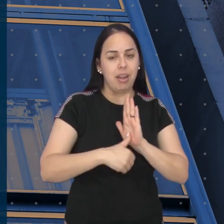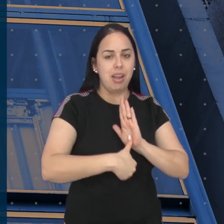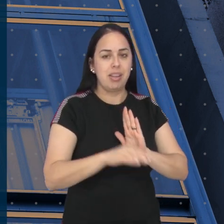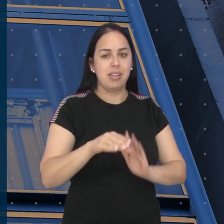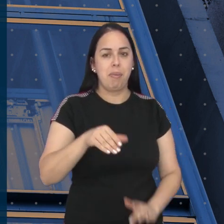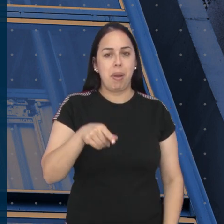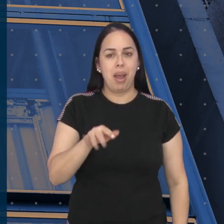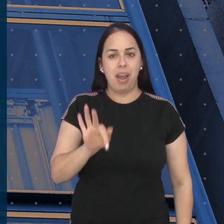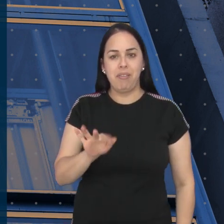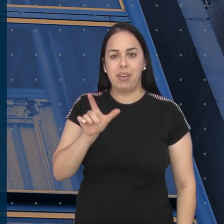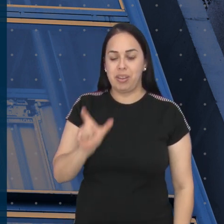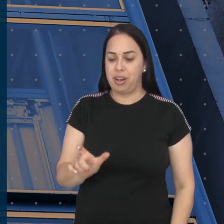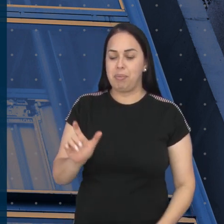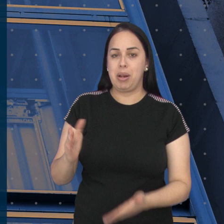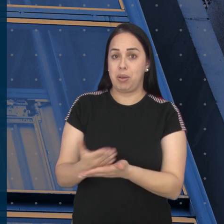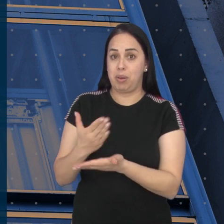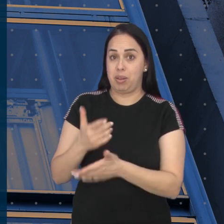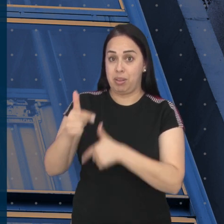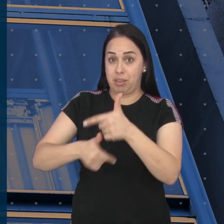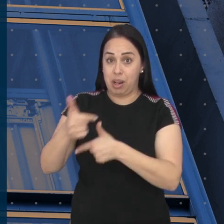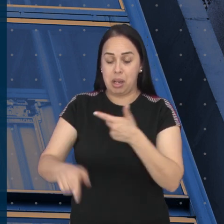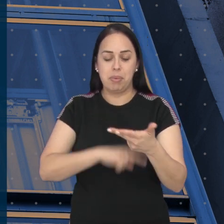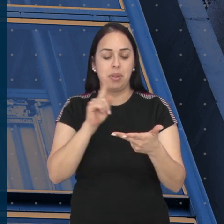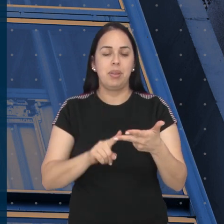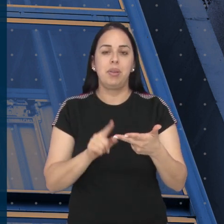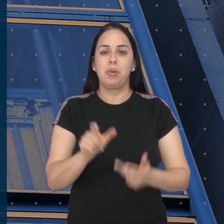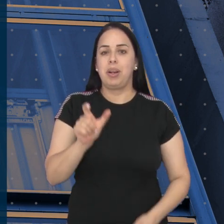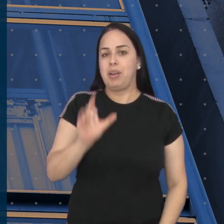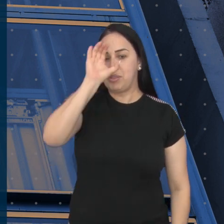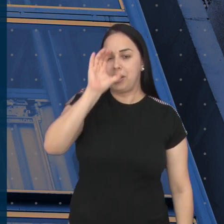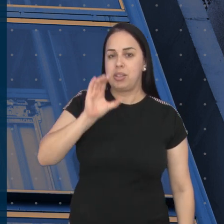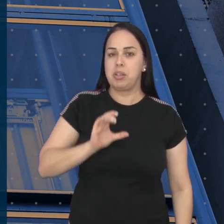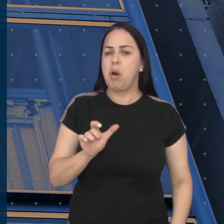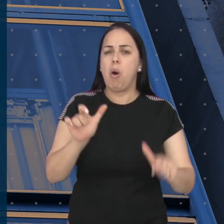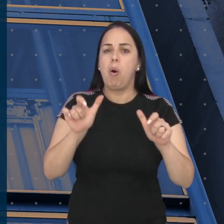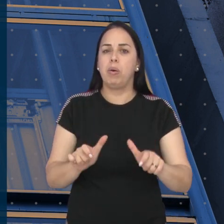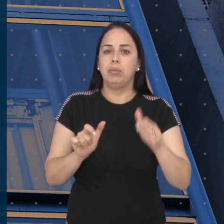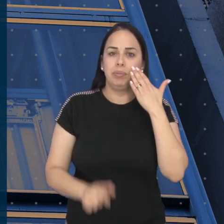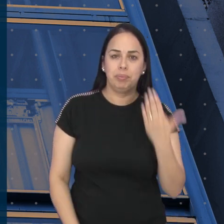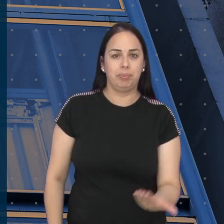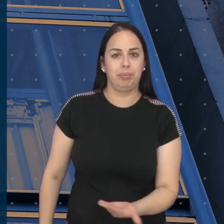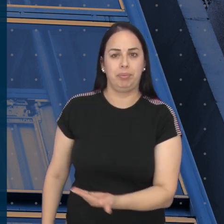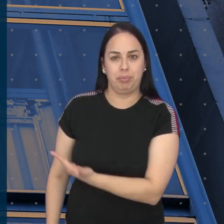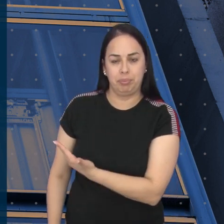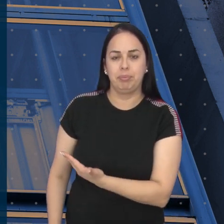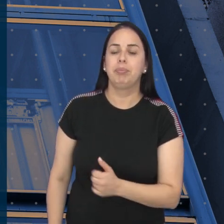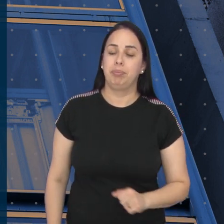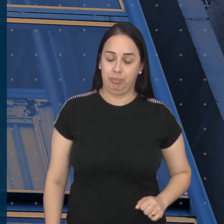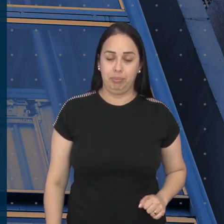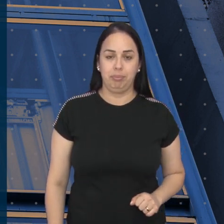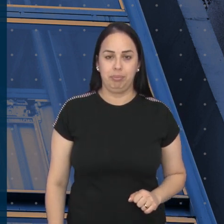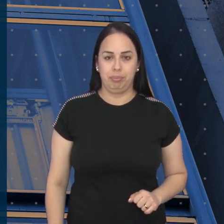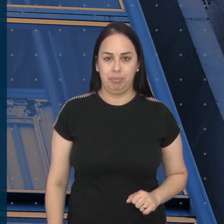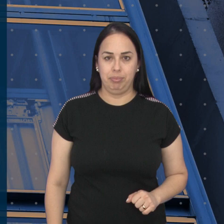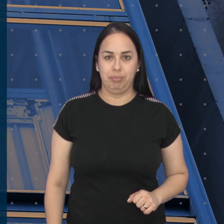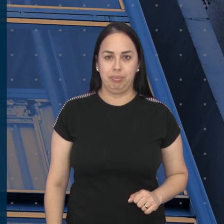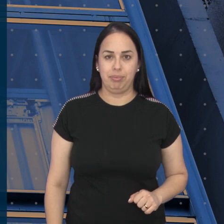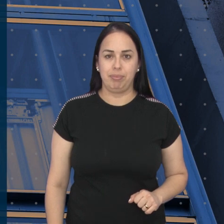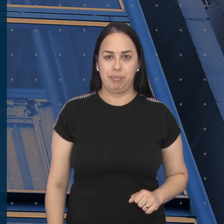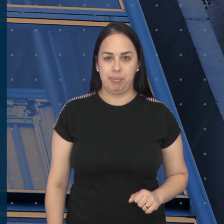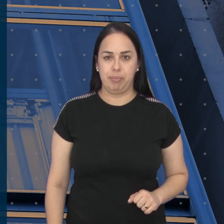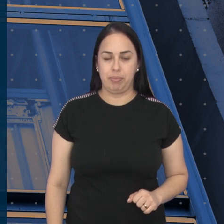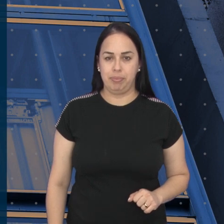RG, CPF, carteira de trabalho e o cartão cidadão. O PAT fica na Praça Afonso Pena,